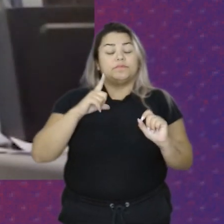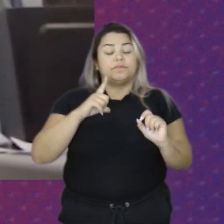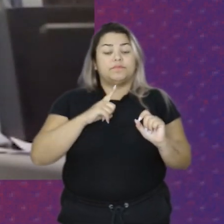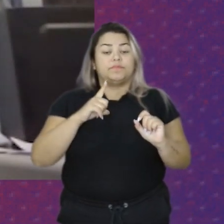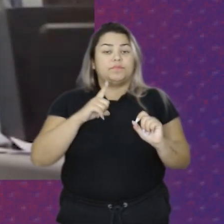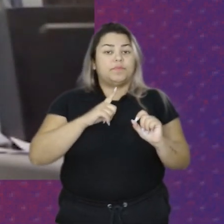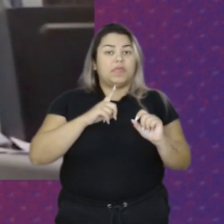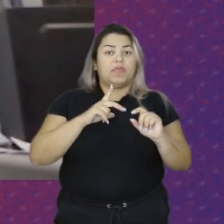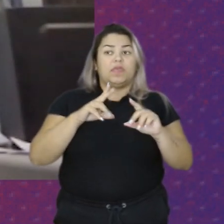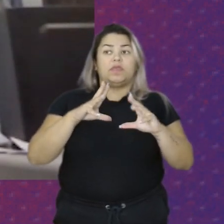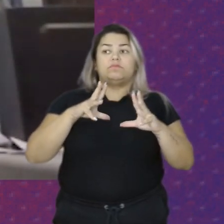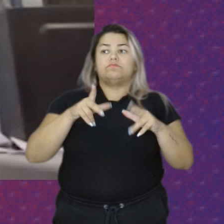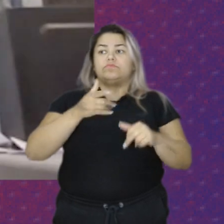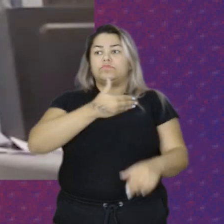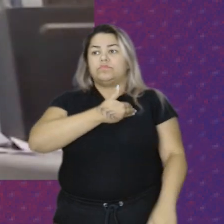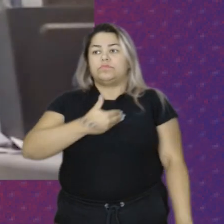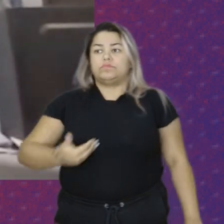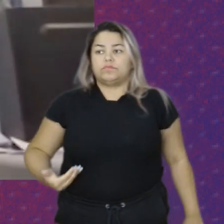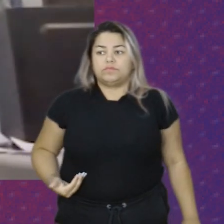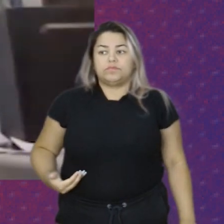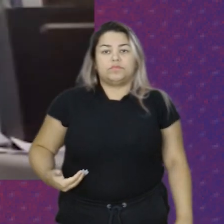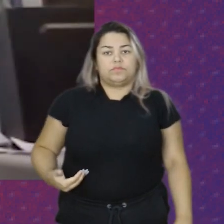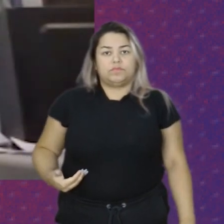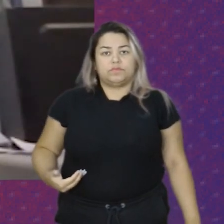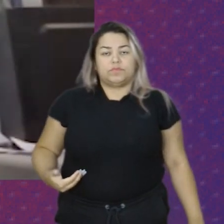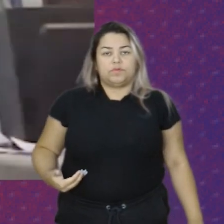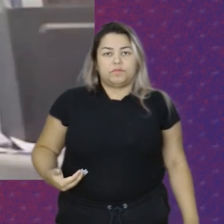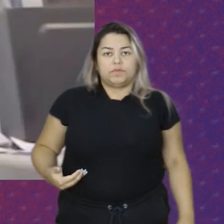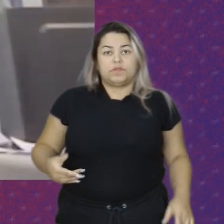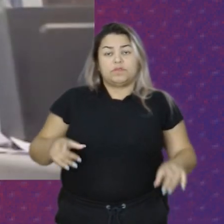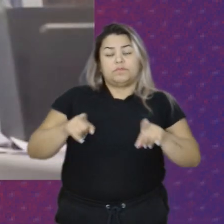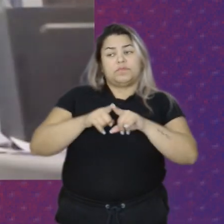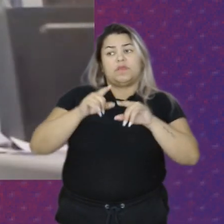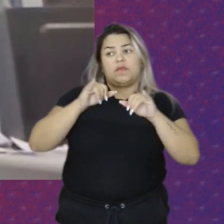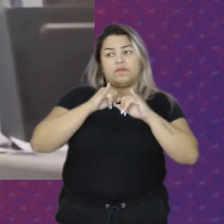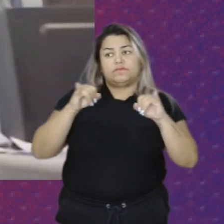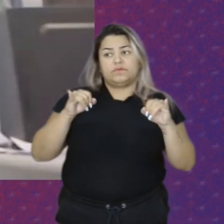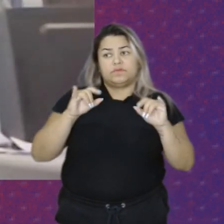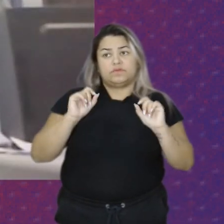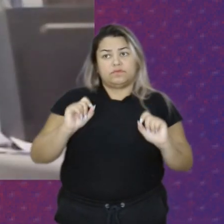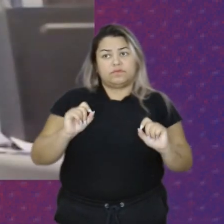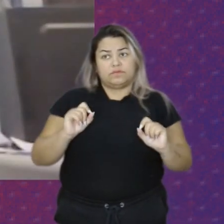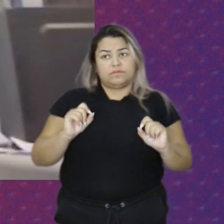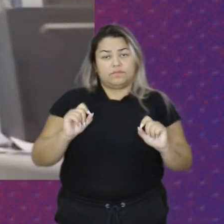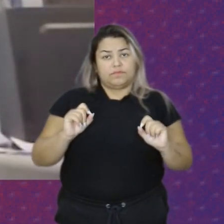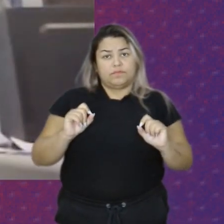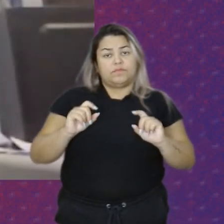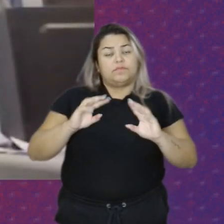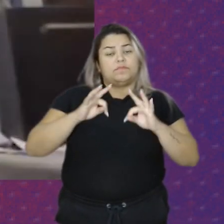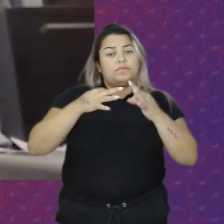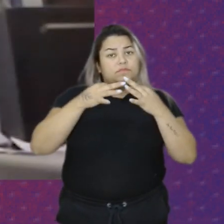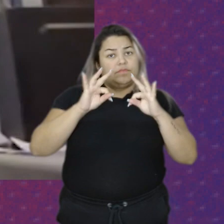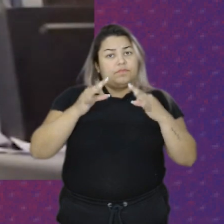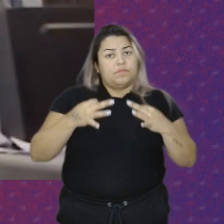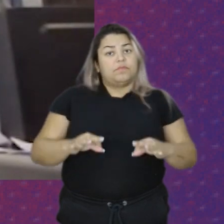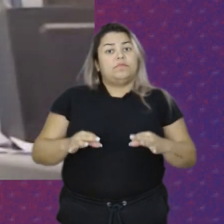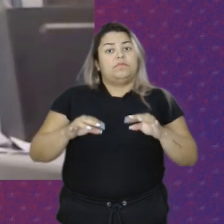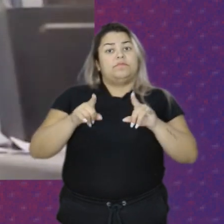gente percebe como que é a dificuldade que existe nesse acesso à tecnologia e